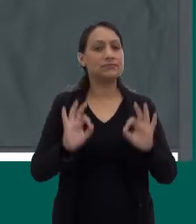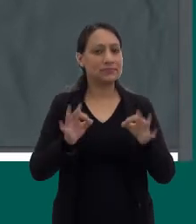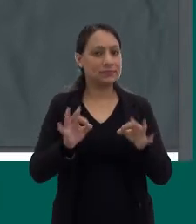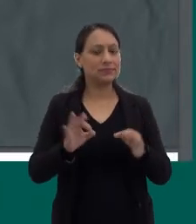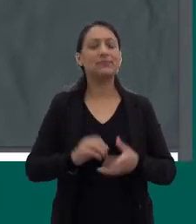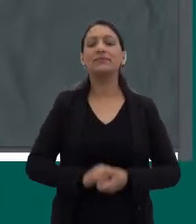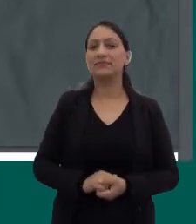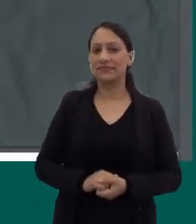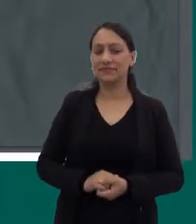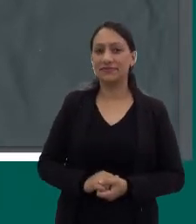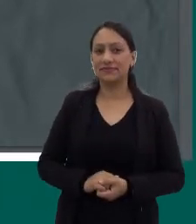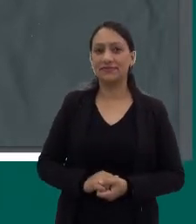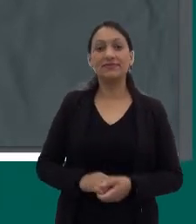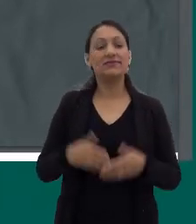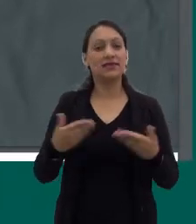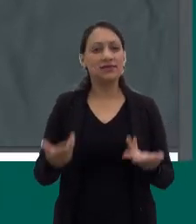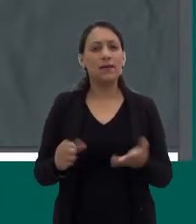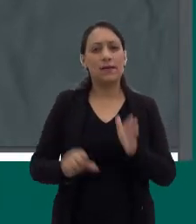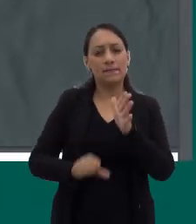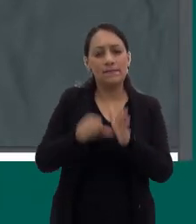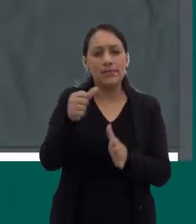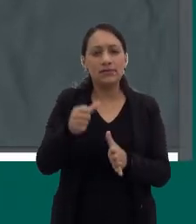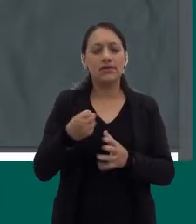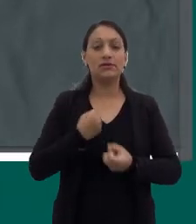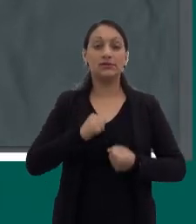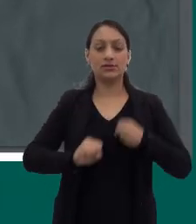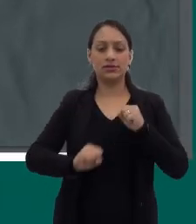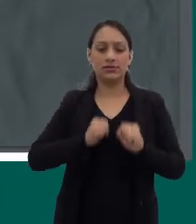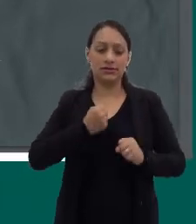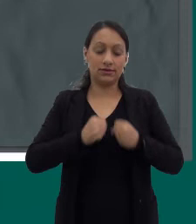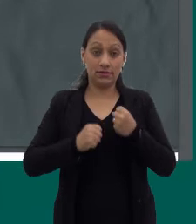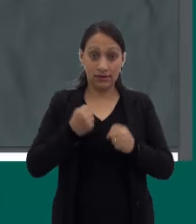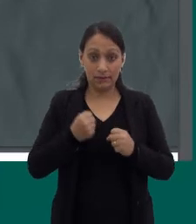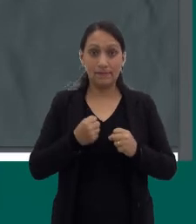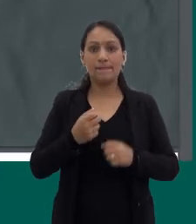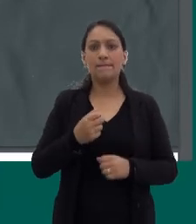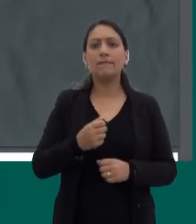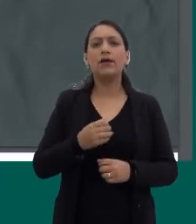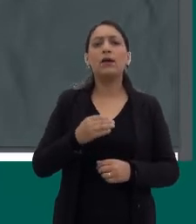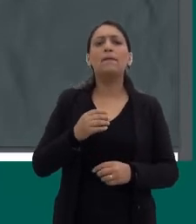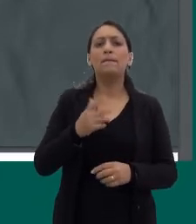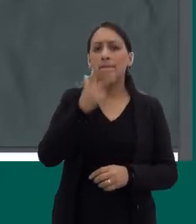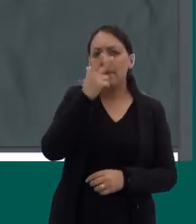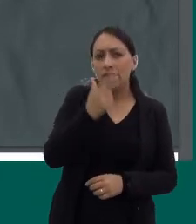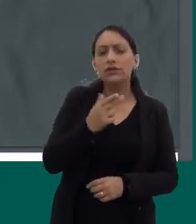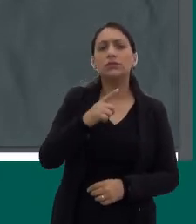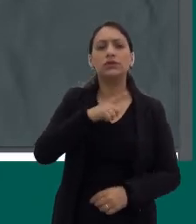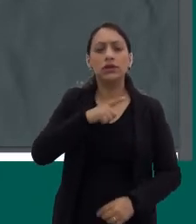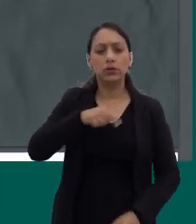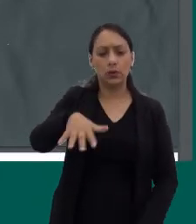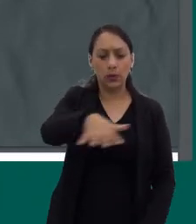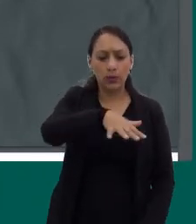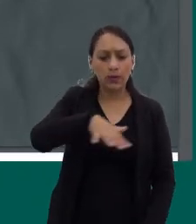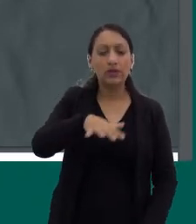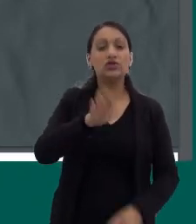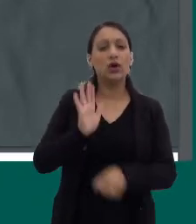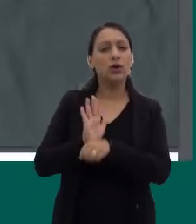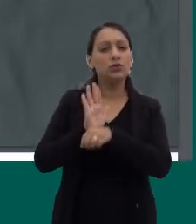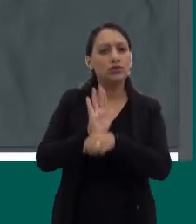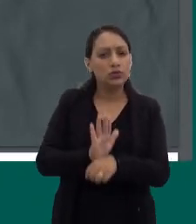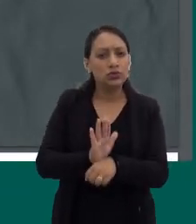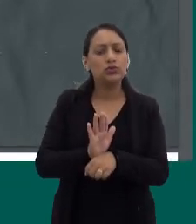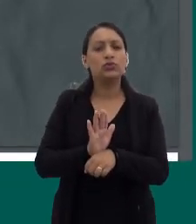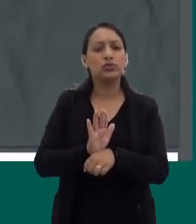Exatamente. Então, essas primeiras ansiedades, mesmo encontrando um meio que ajuda a